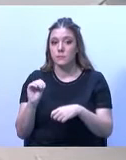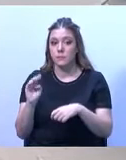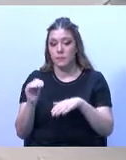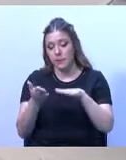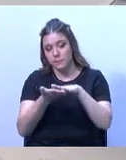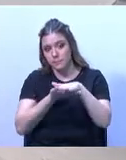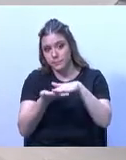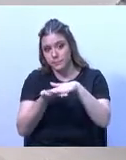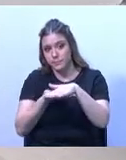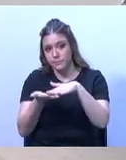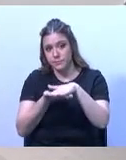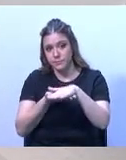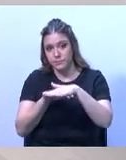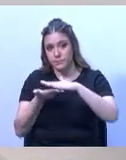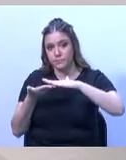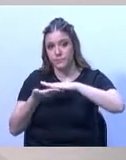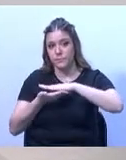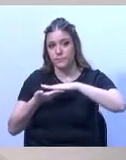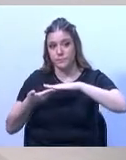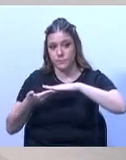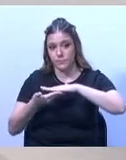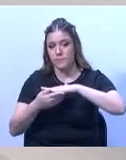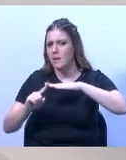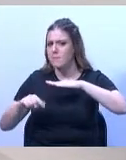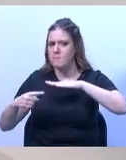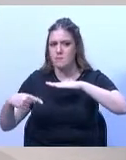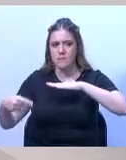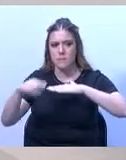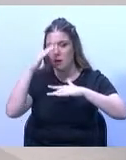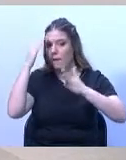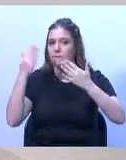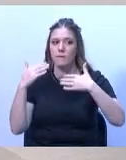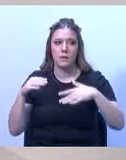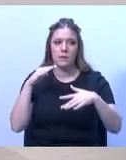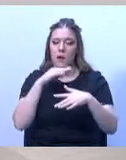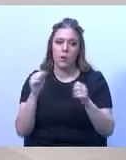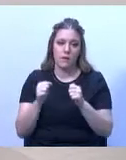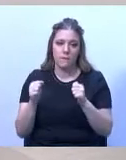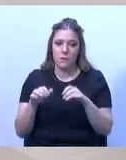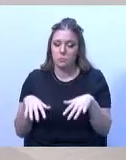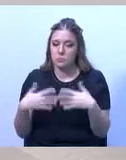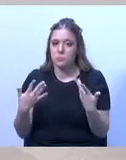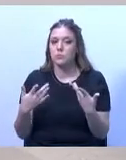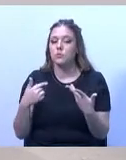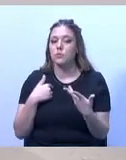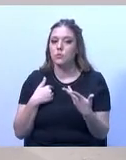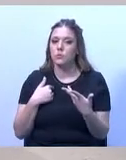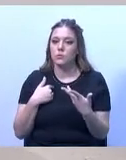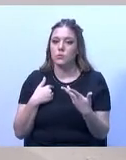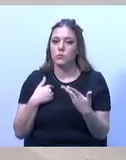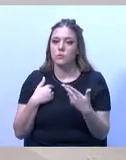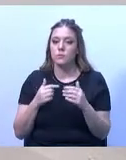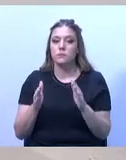na sola do pé, todos os dias, seja verão, seja inverno, eu tenho que